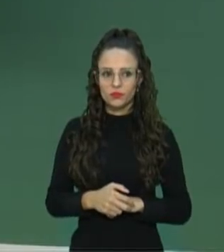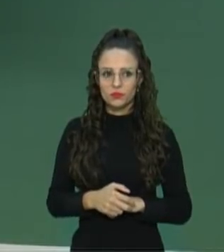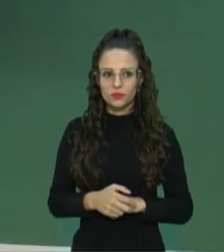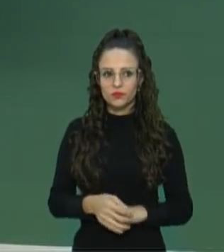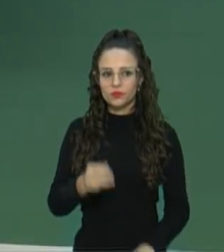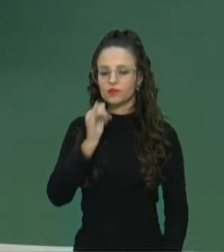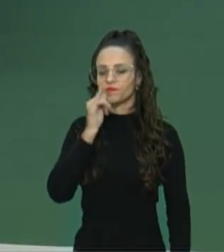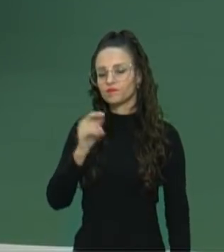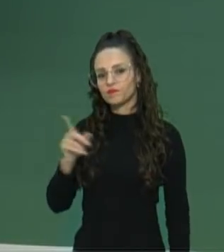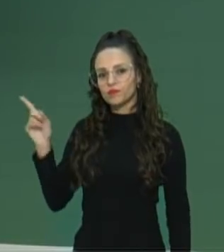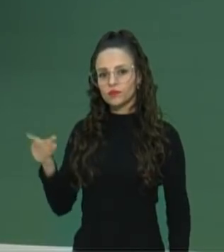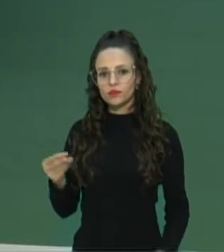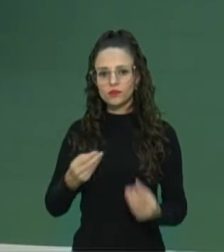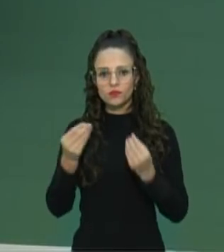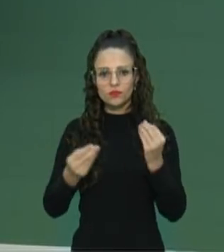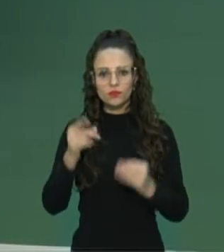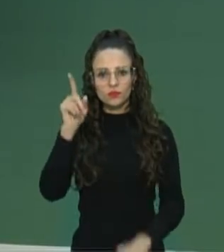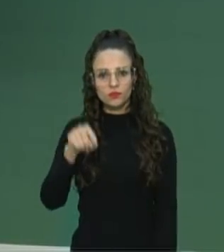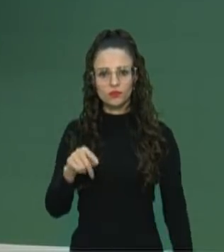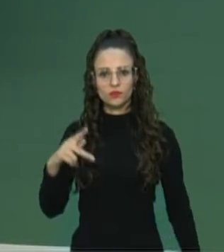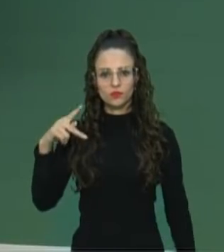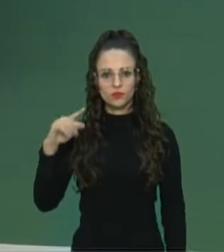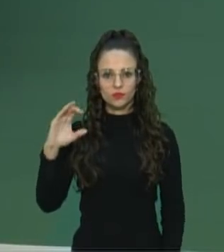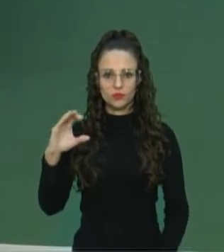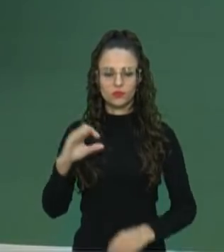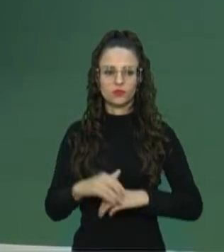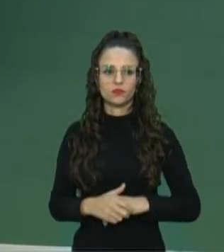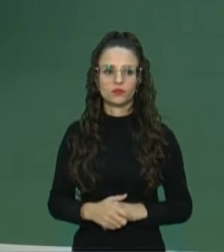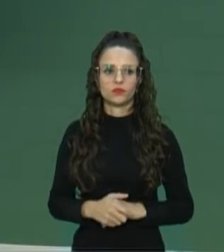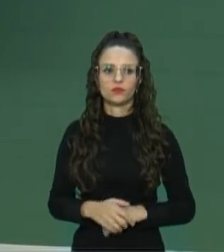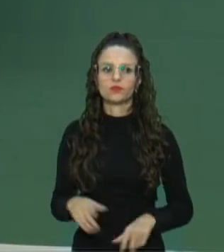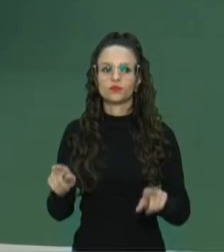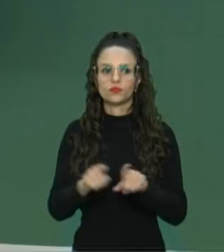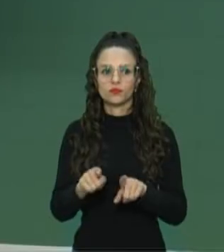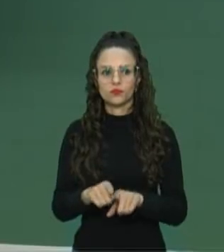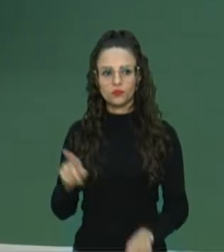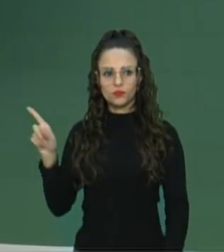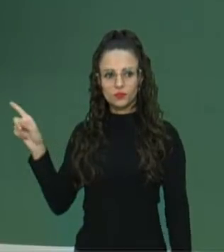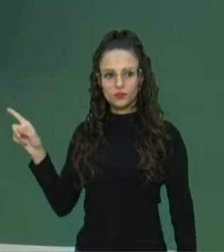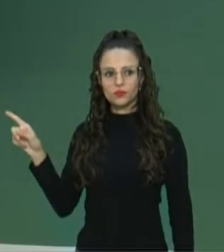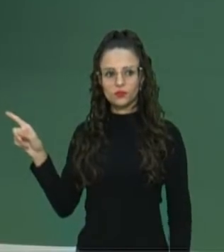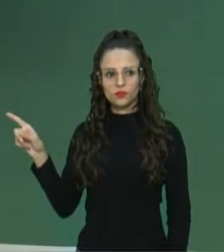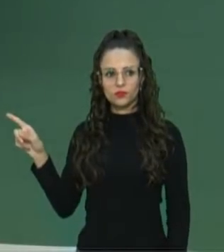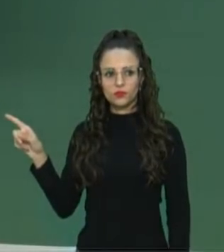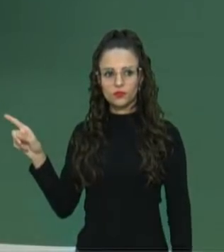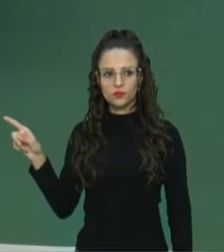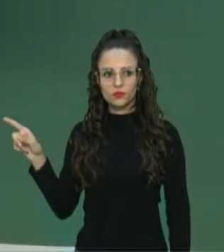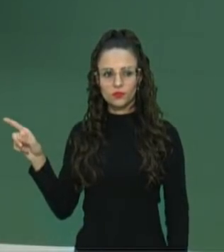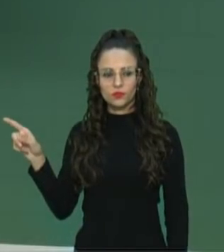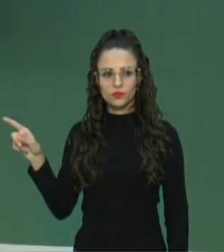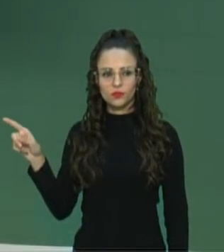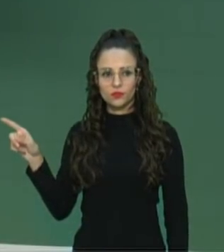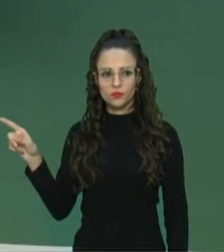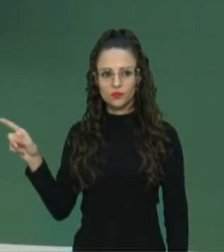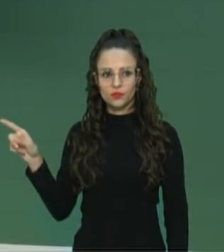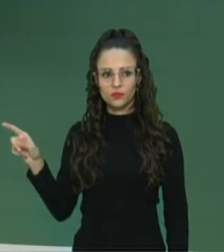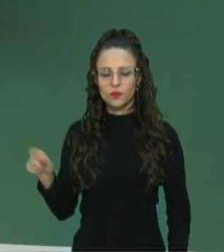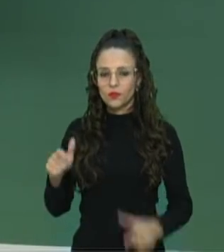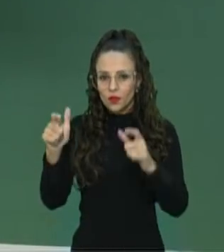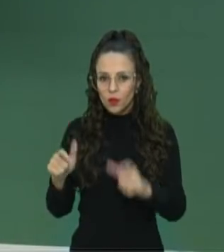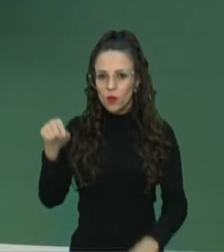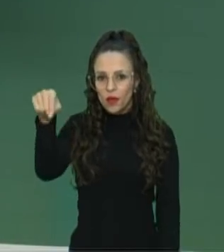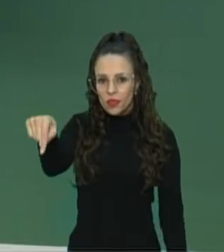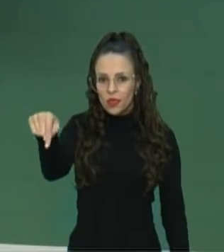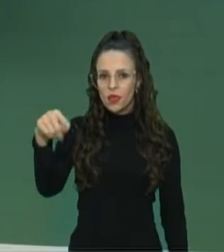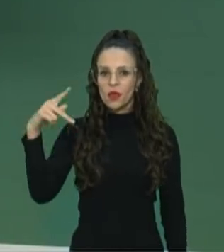aqui como é retratado um ponto de controle. Aqui também, duas situações, né? Então, em cima do ponto de controle, como